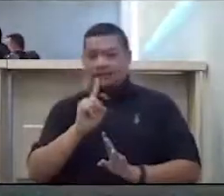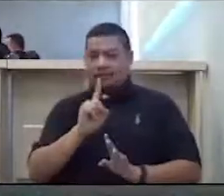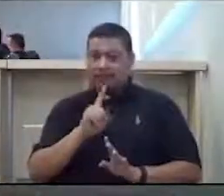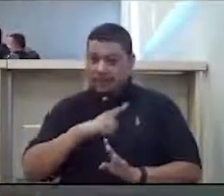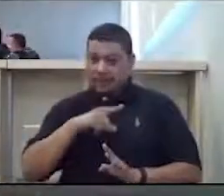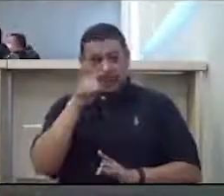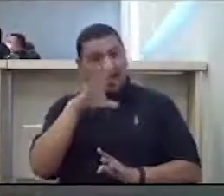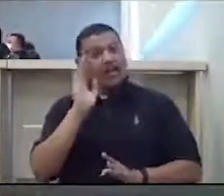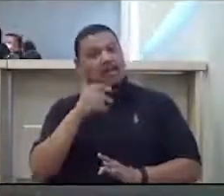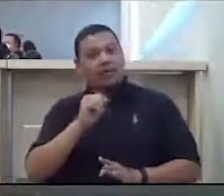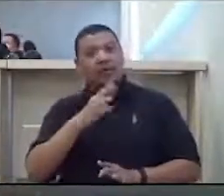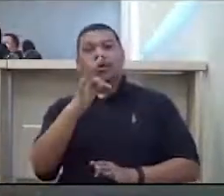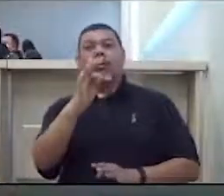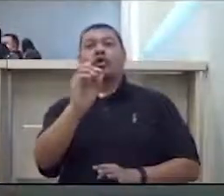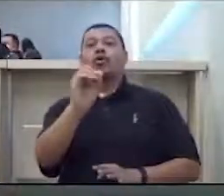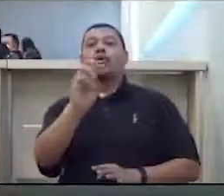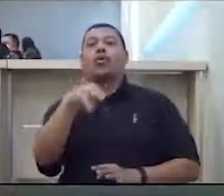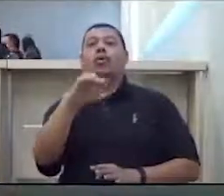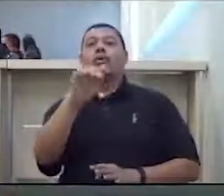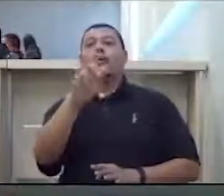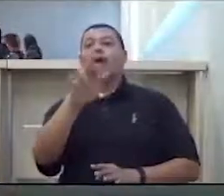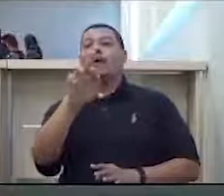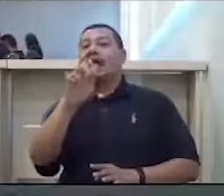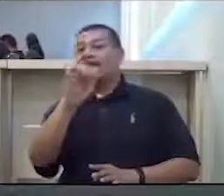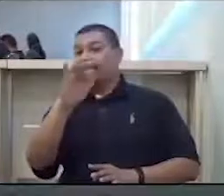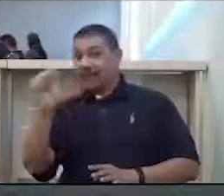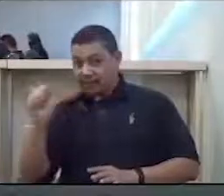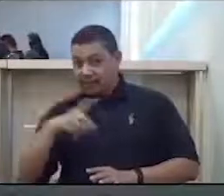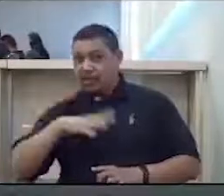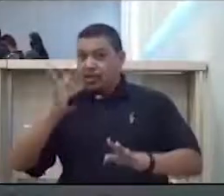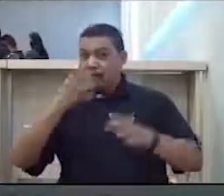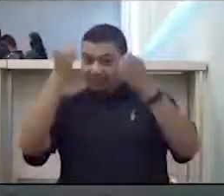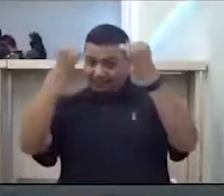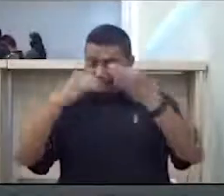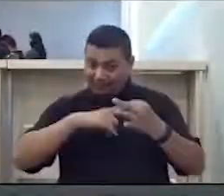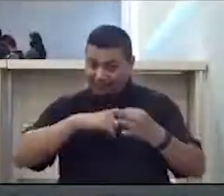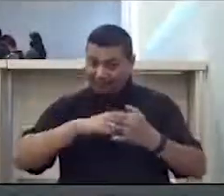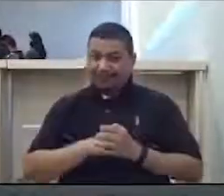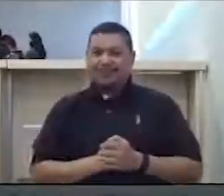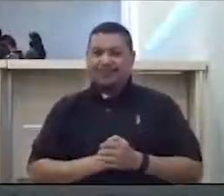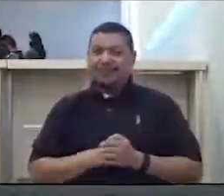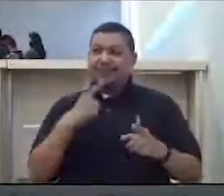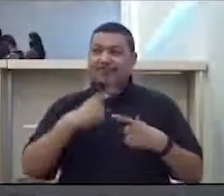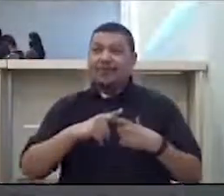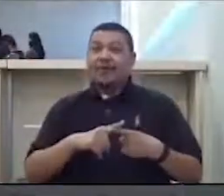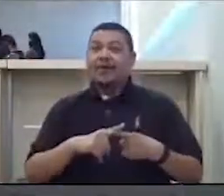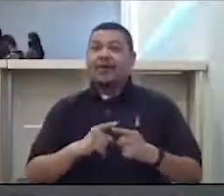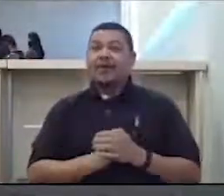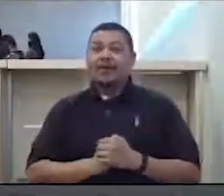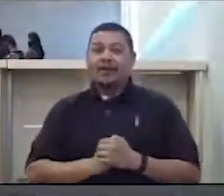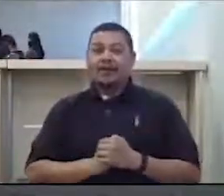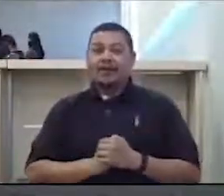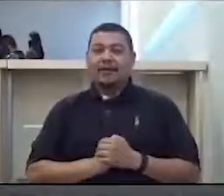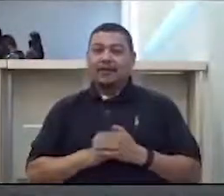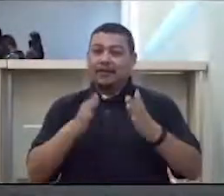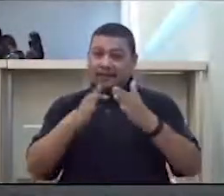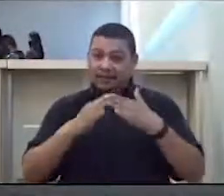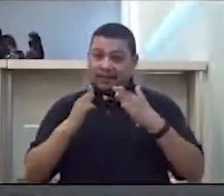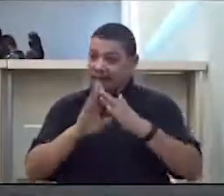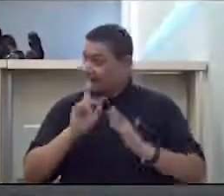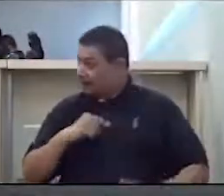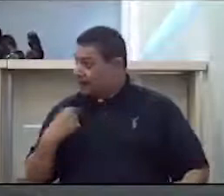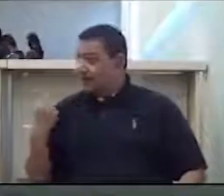Está lá funcionando, escutou o vereador falando. Está funcionando. Através do pedido